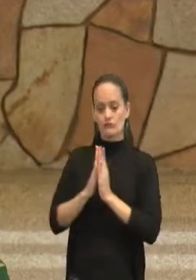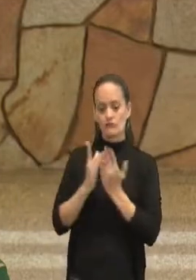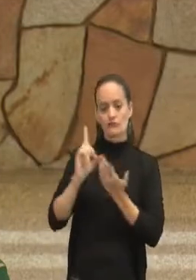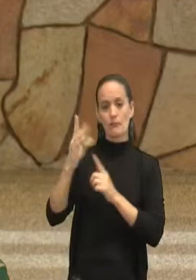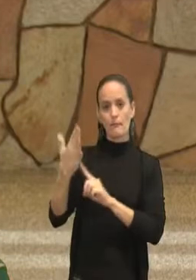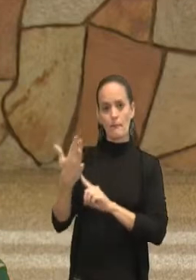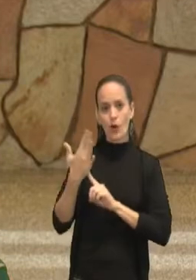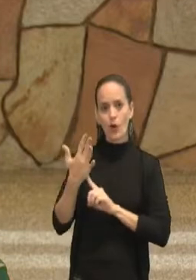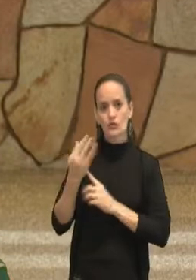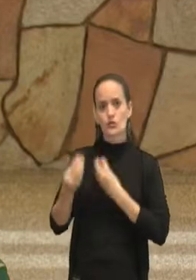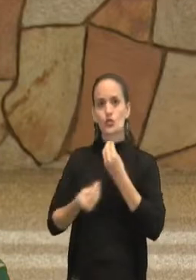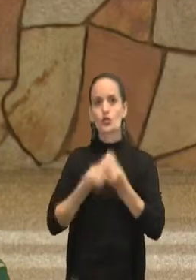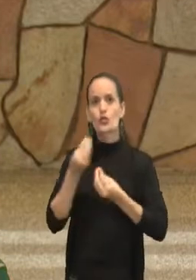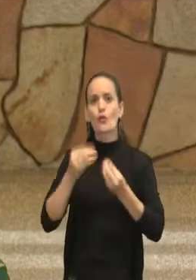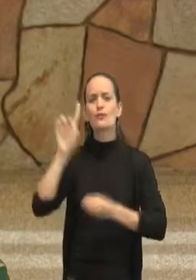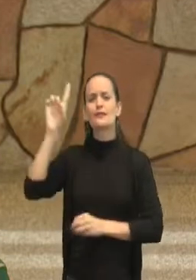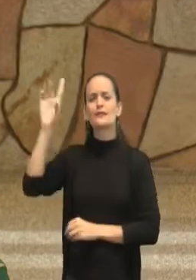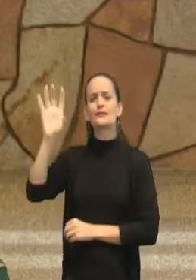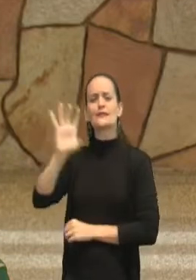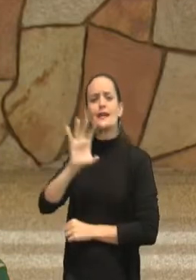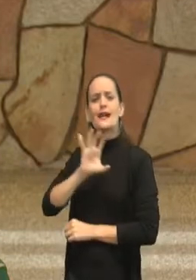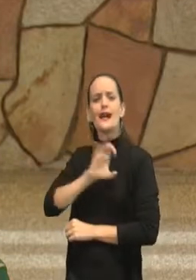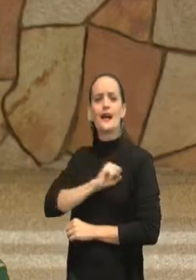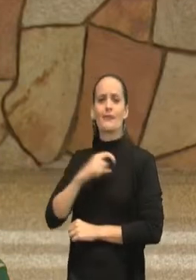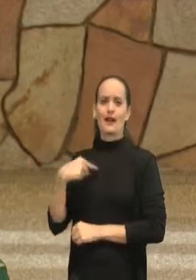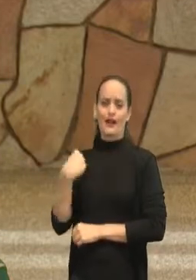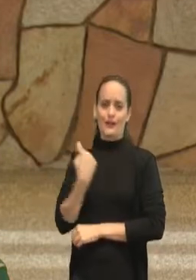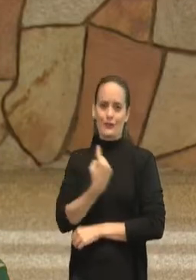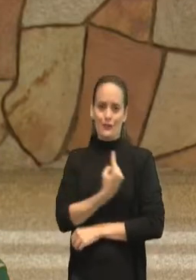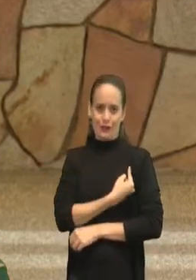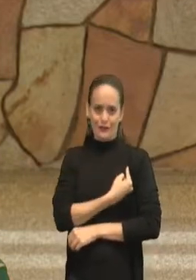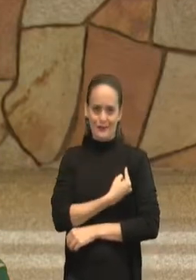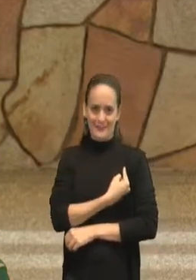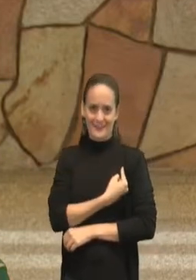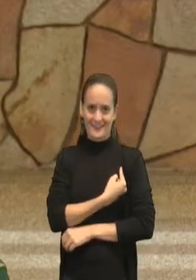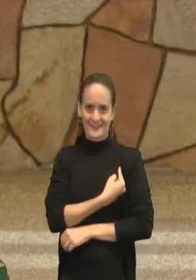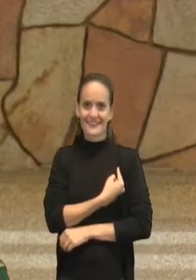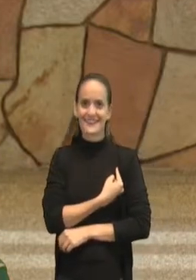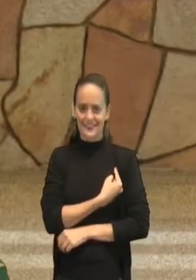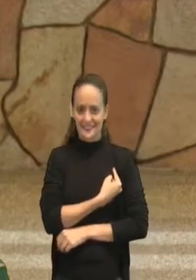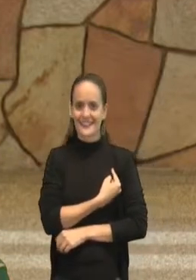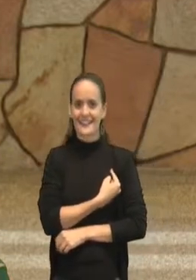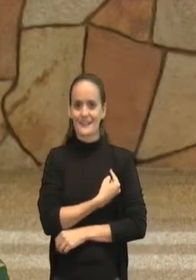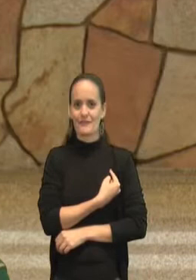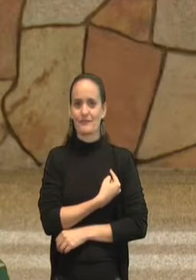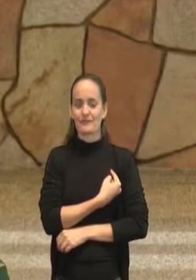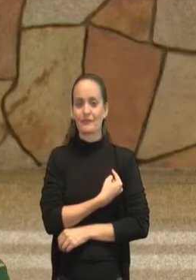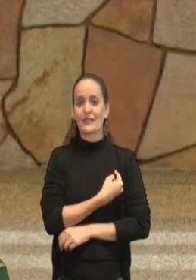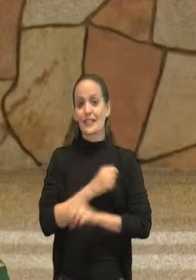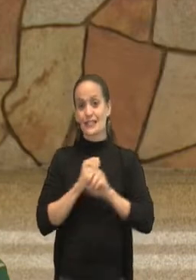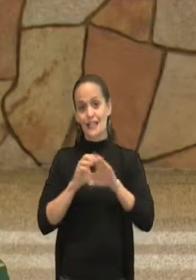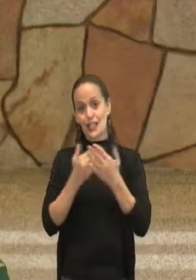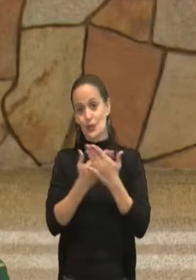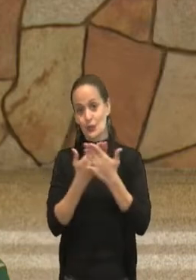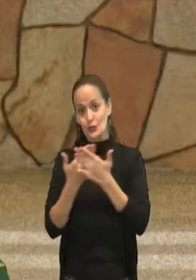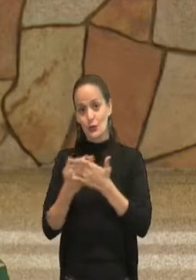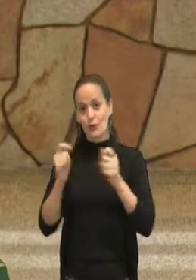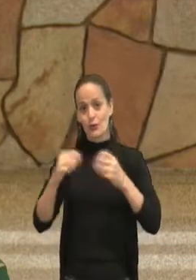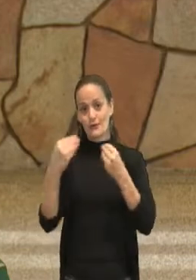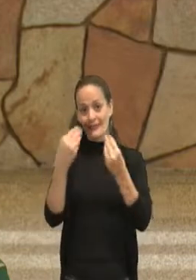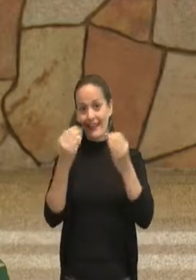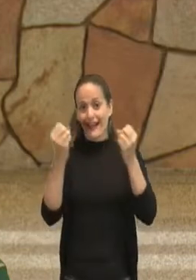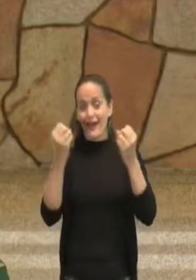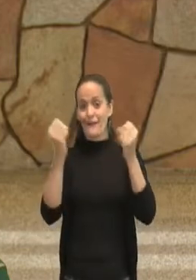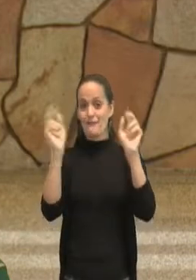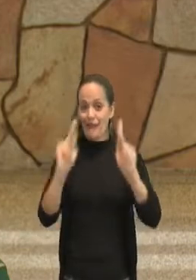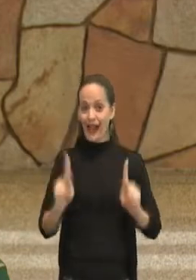quanto somos amados pelo Senhor. Que essa palavra possa trazer paz ao seu coração, que você possa se